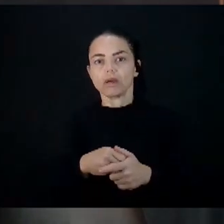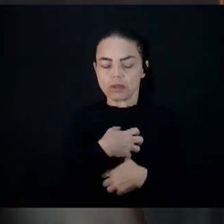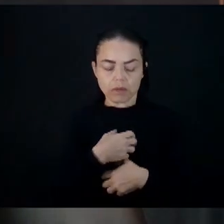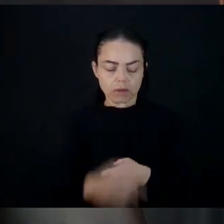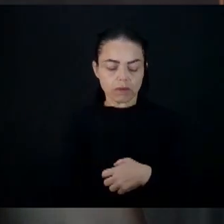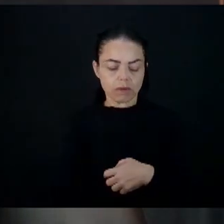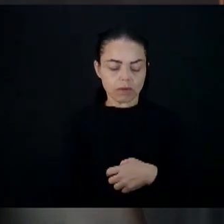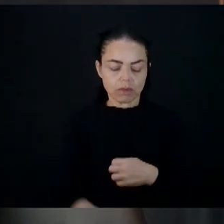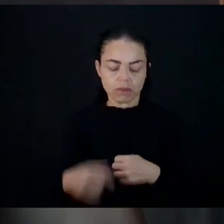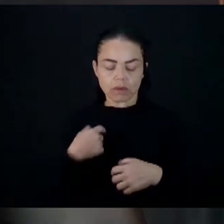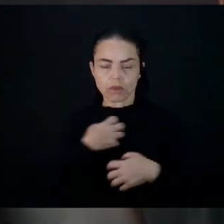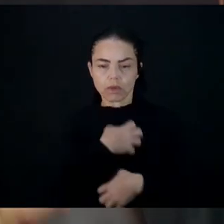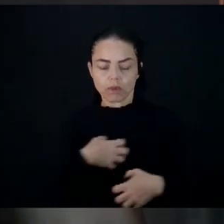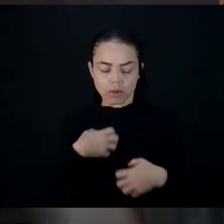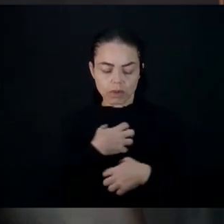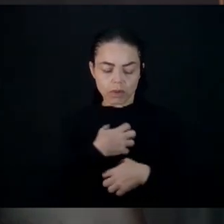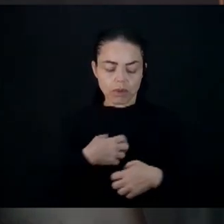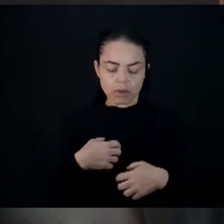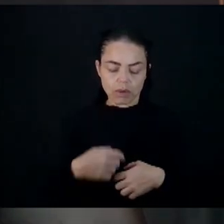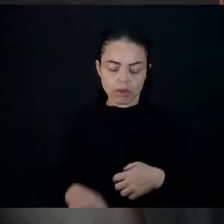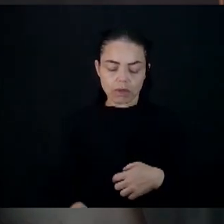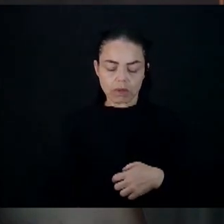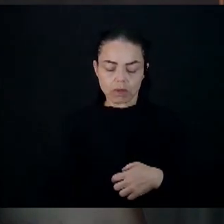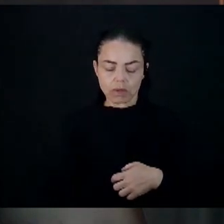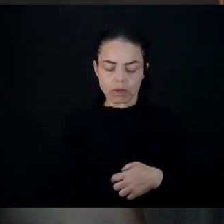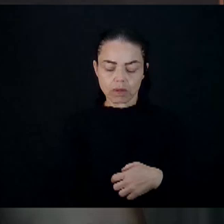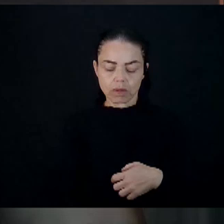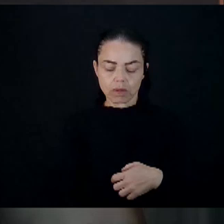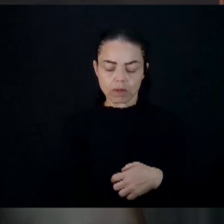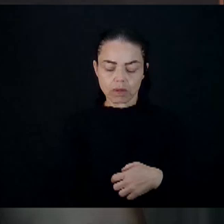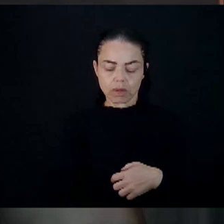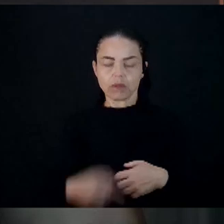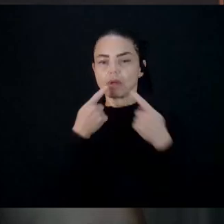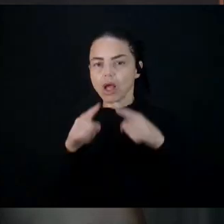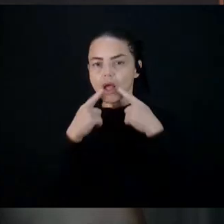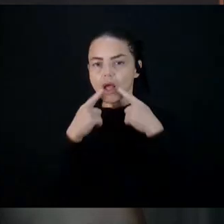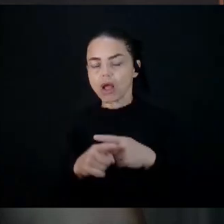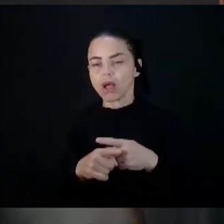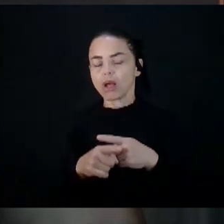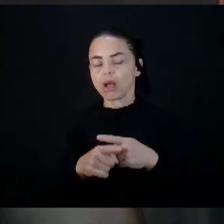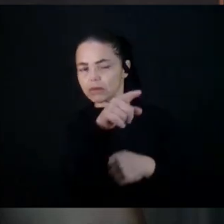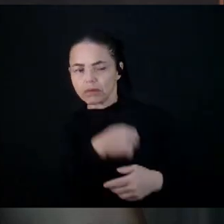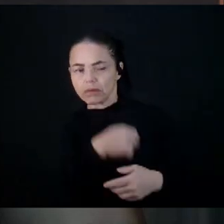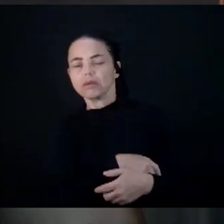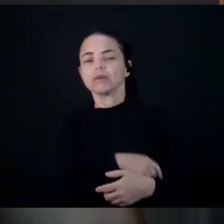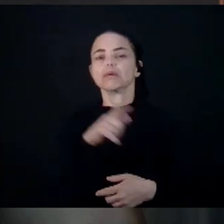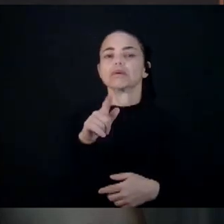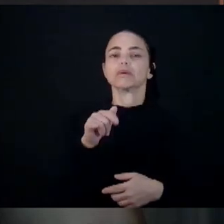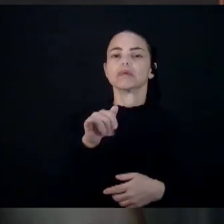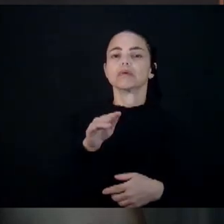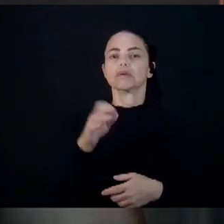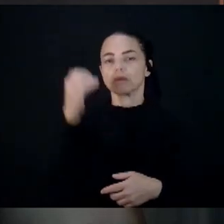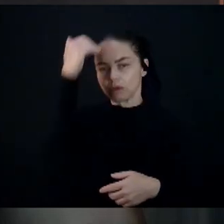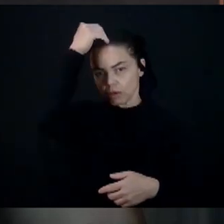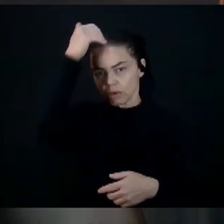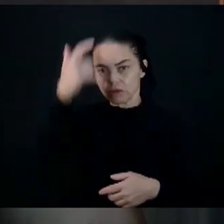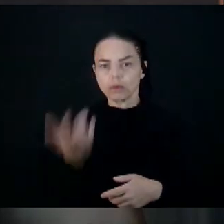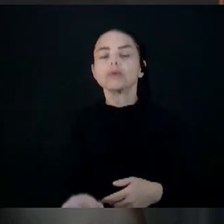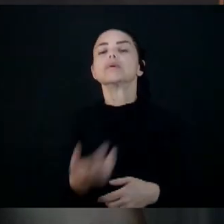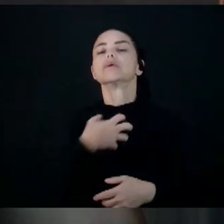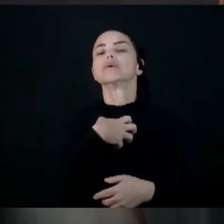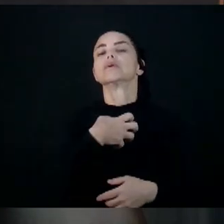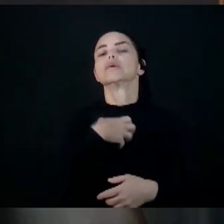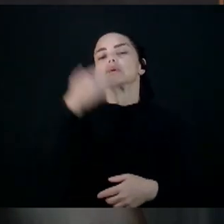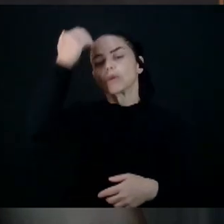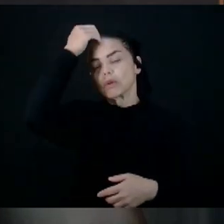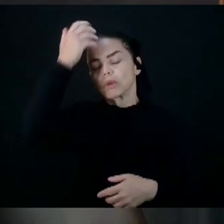ficou incomodada com as pessoas reclamarem do consumo de álcool dela. O G é de guilt, de culpa. Se a pessoa já se sentiu culpada, se